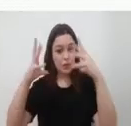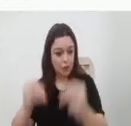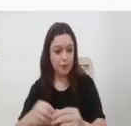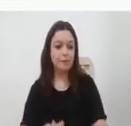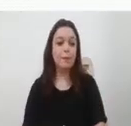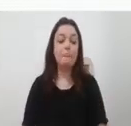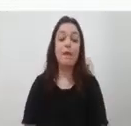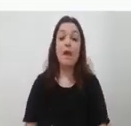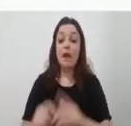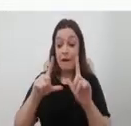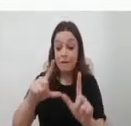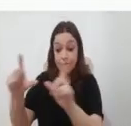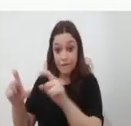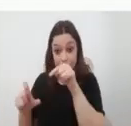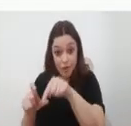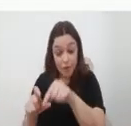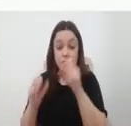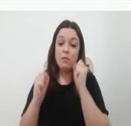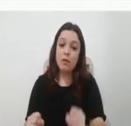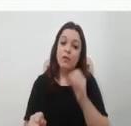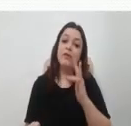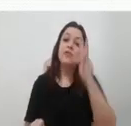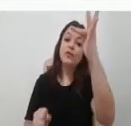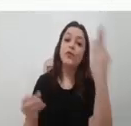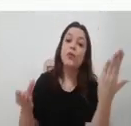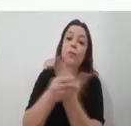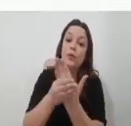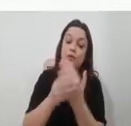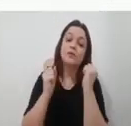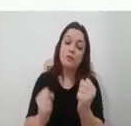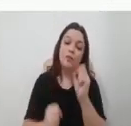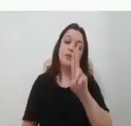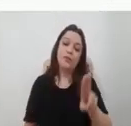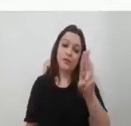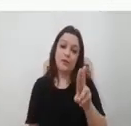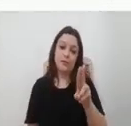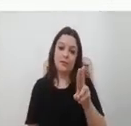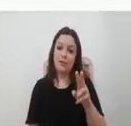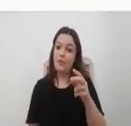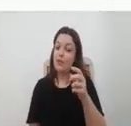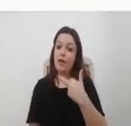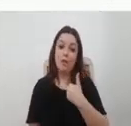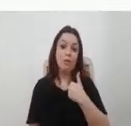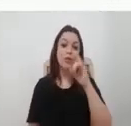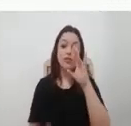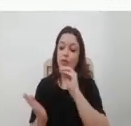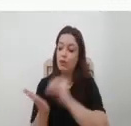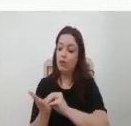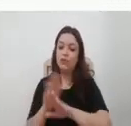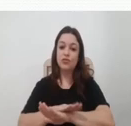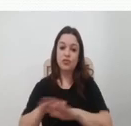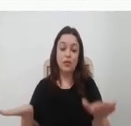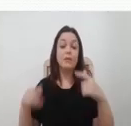E essas fotos e vídeos, então, elas vão servir de provas num futuro processo. Então, é muito